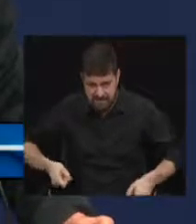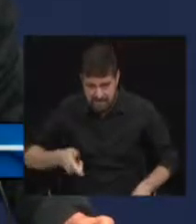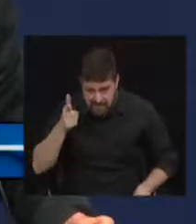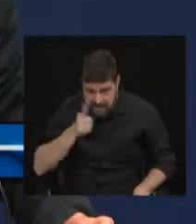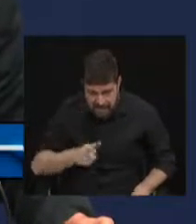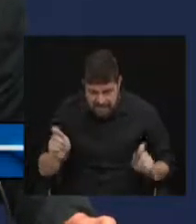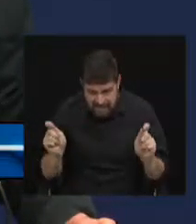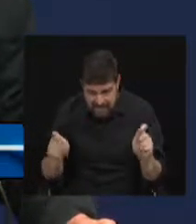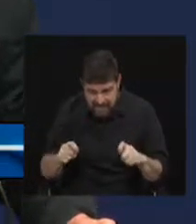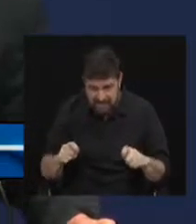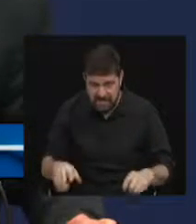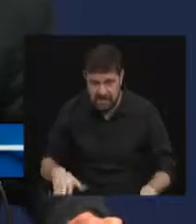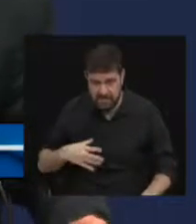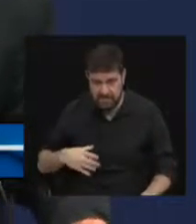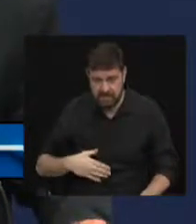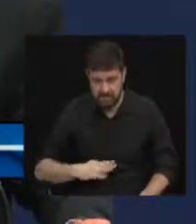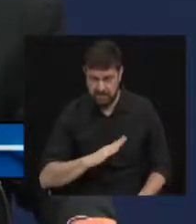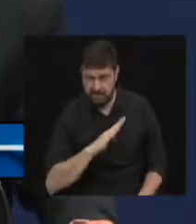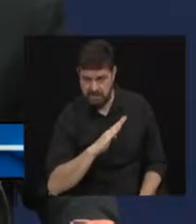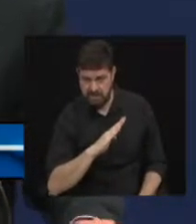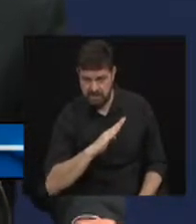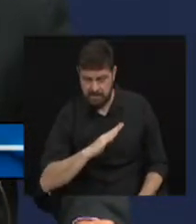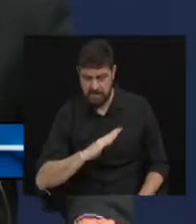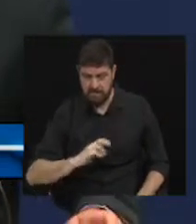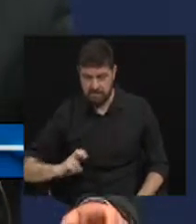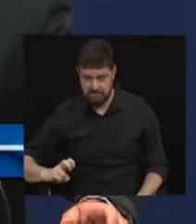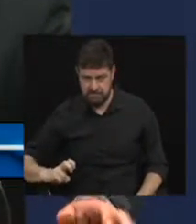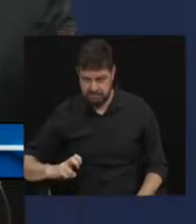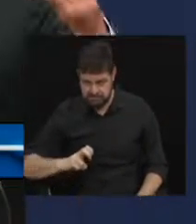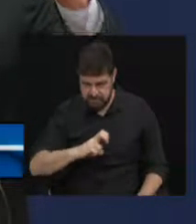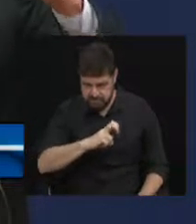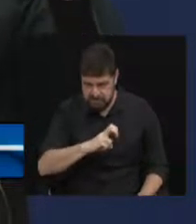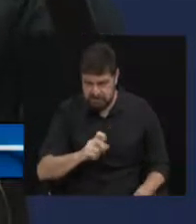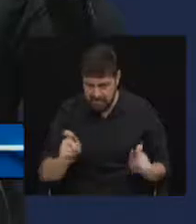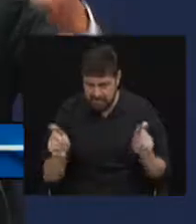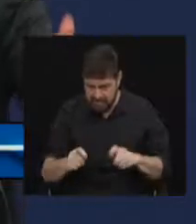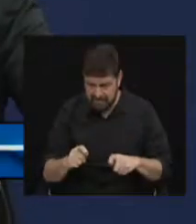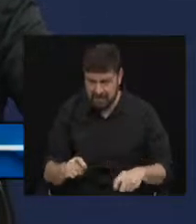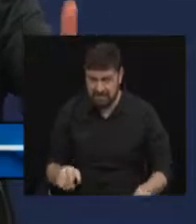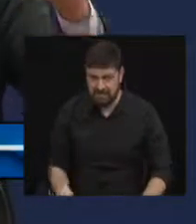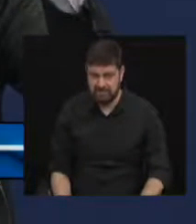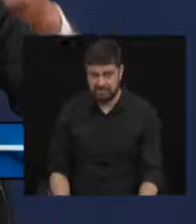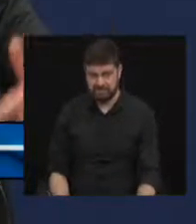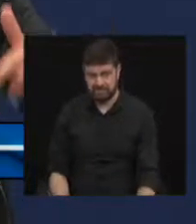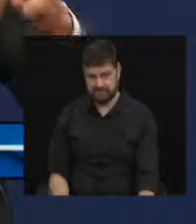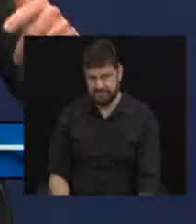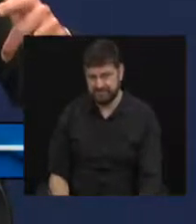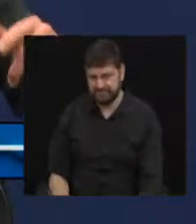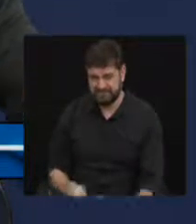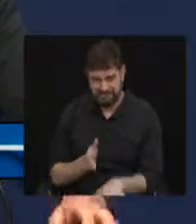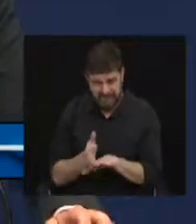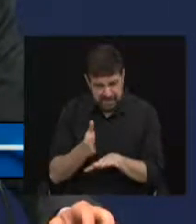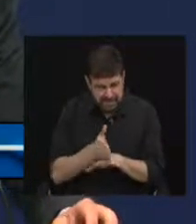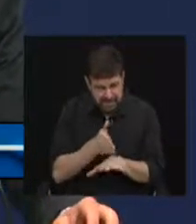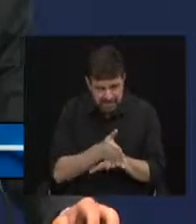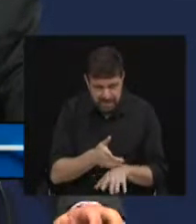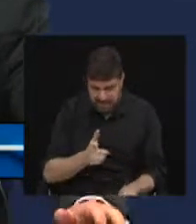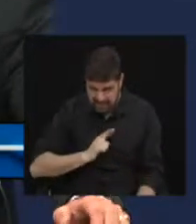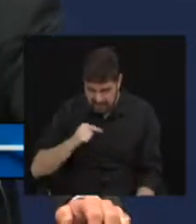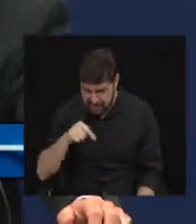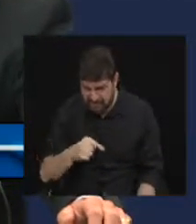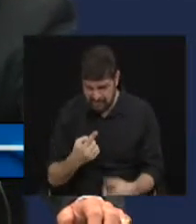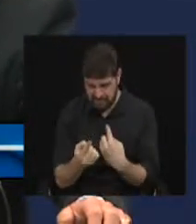do seu trabalho ali no centro. Então, há um conjunto de problemas. E volto a dizer,